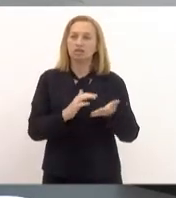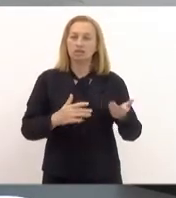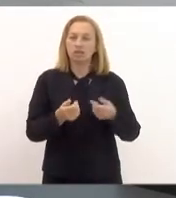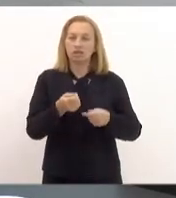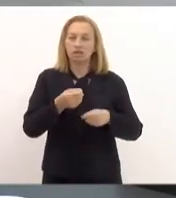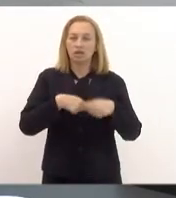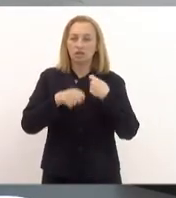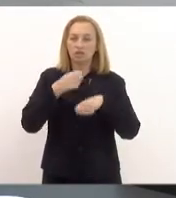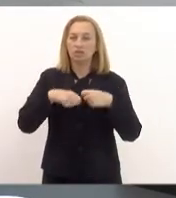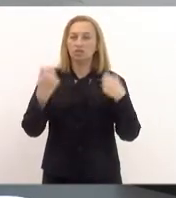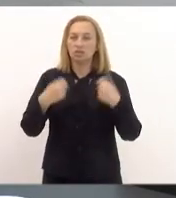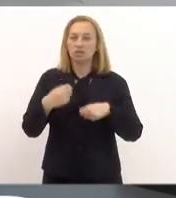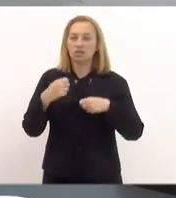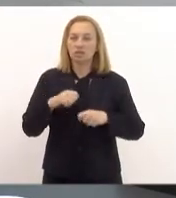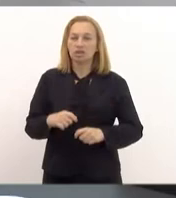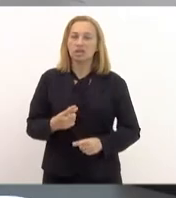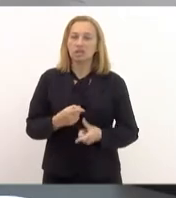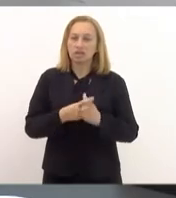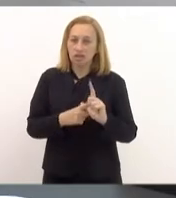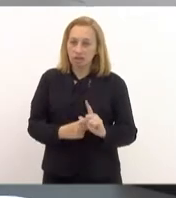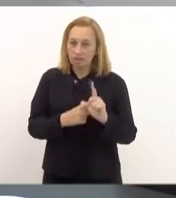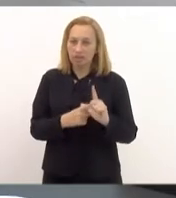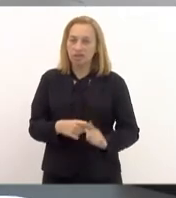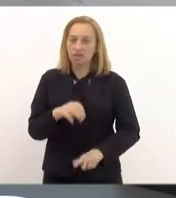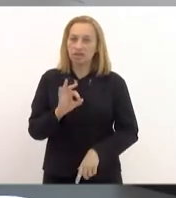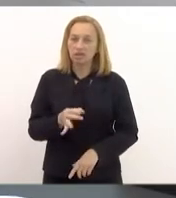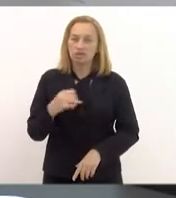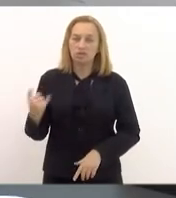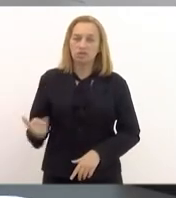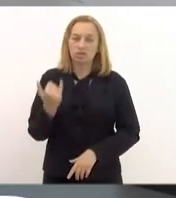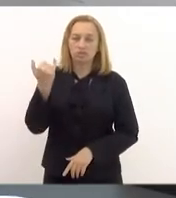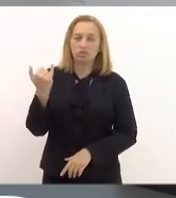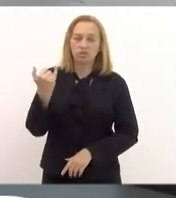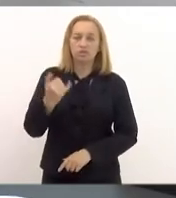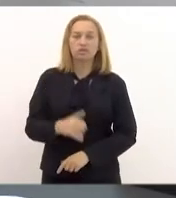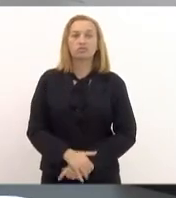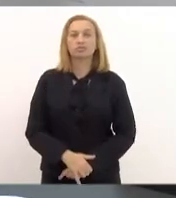que precisam e dependem de maneira muito importante, expressiva,